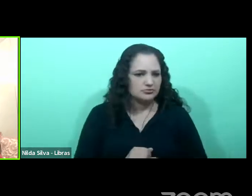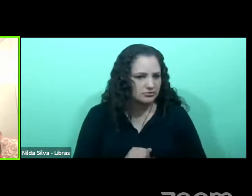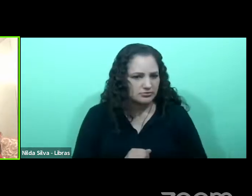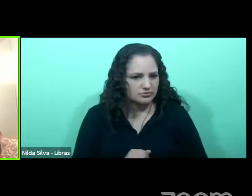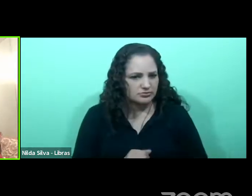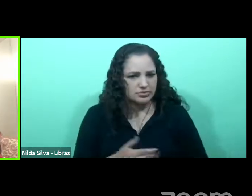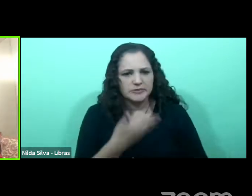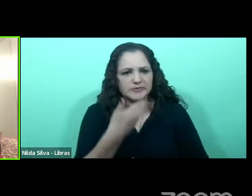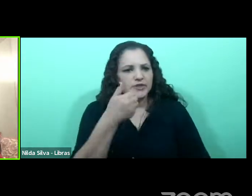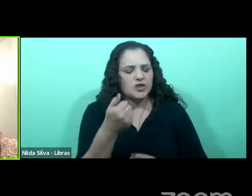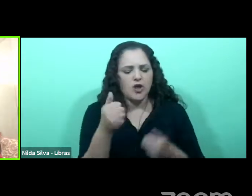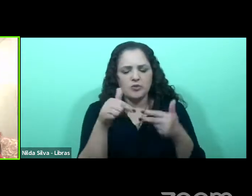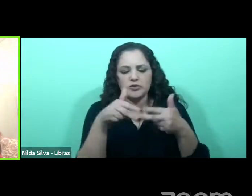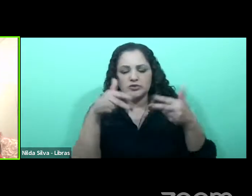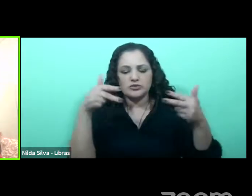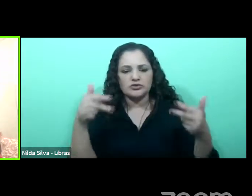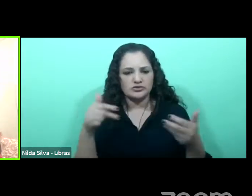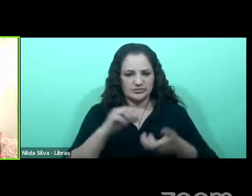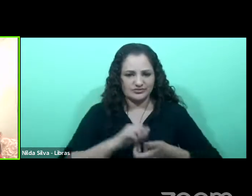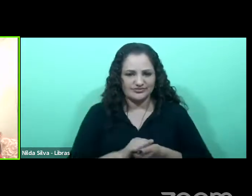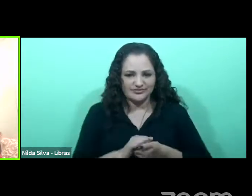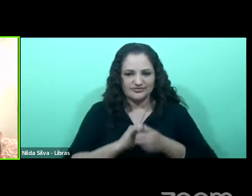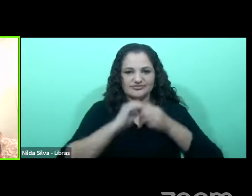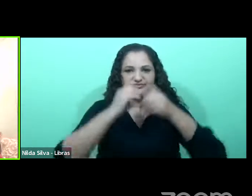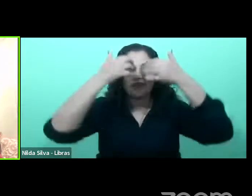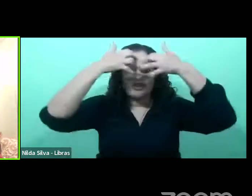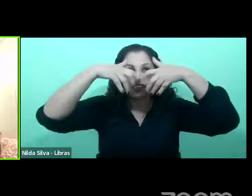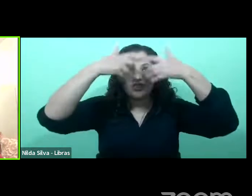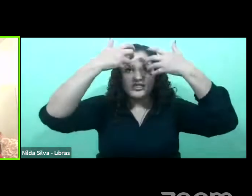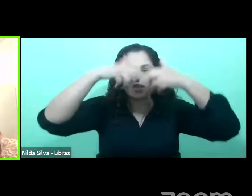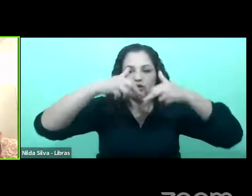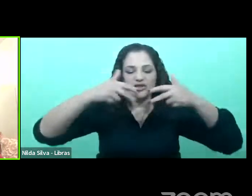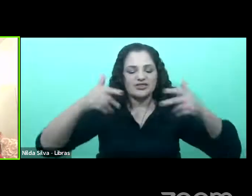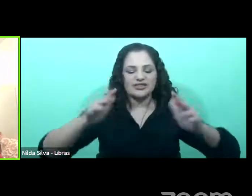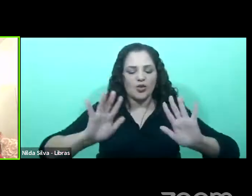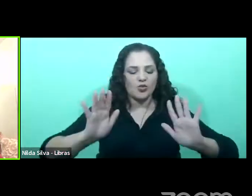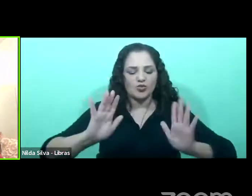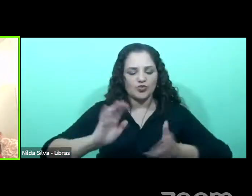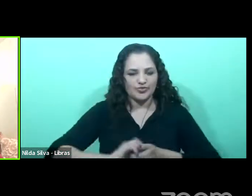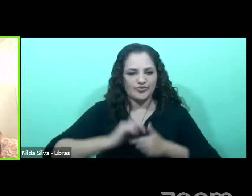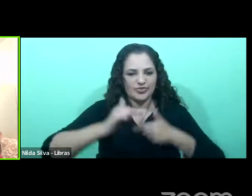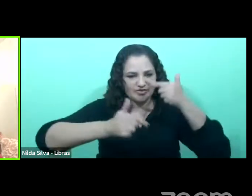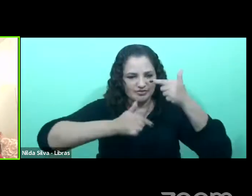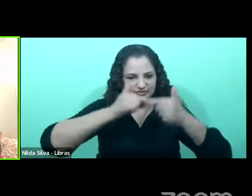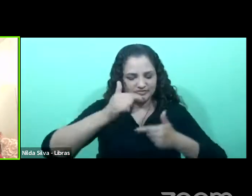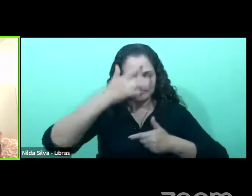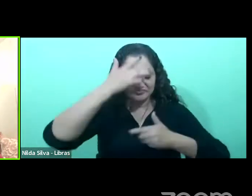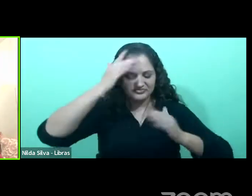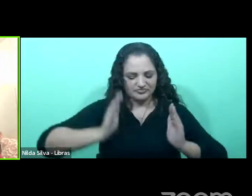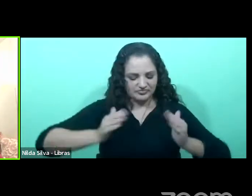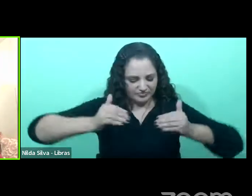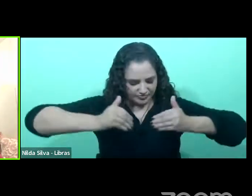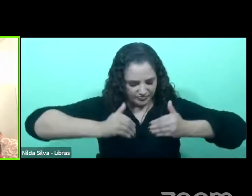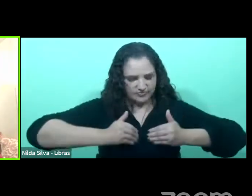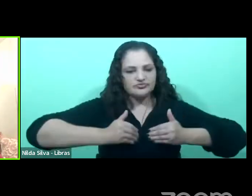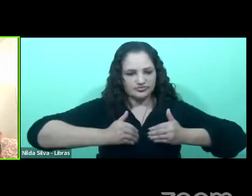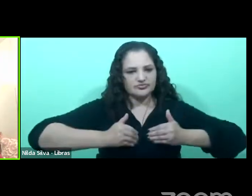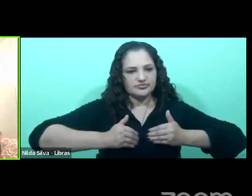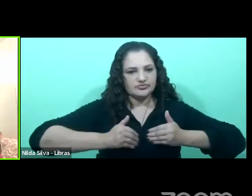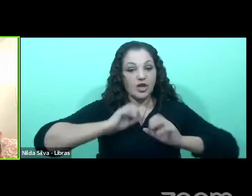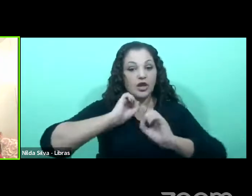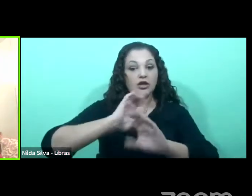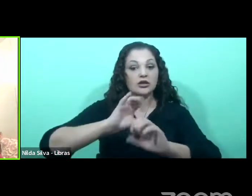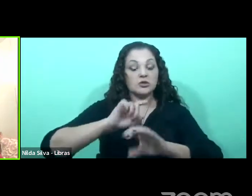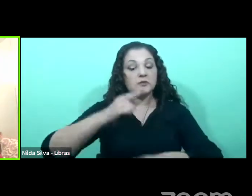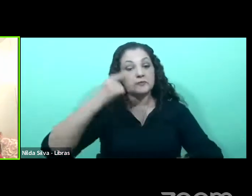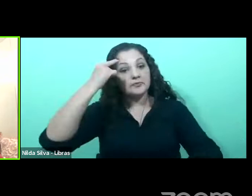a diversidade à neurodiversidade. Tenho trabalhado com pessoas autistas. Do ponto de vista educacional, estes